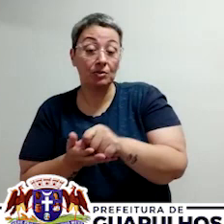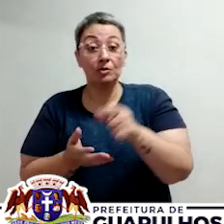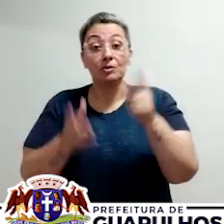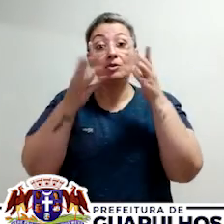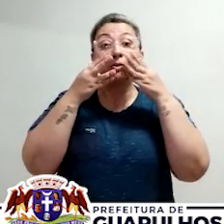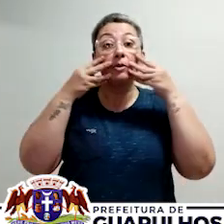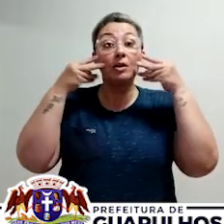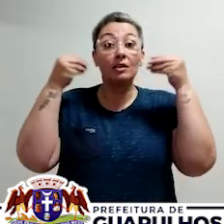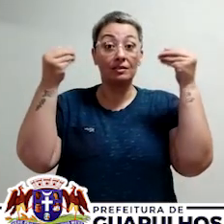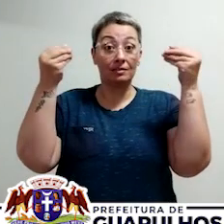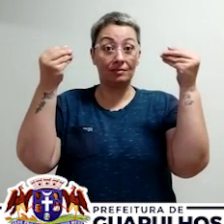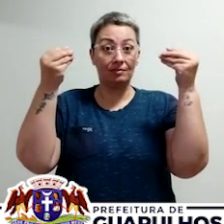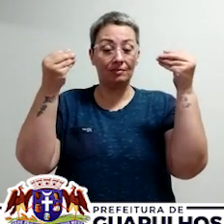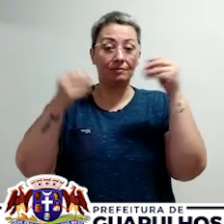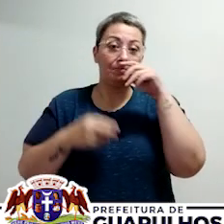gata angorá.